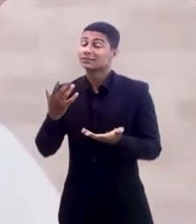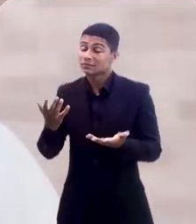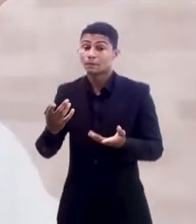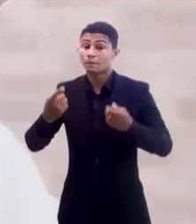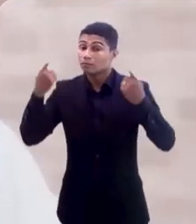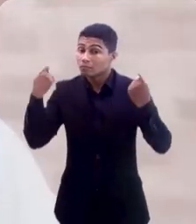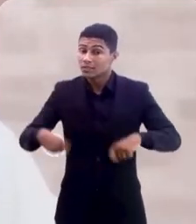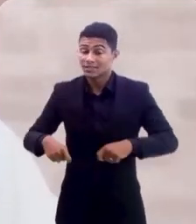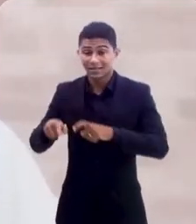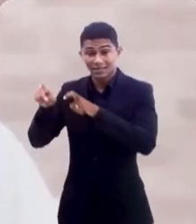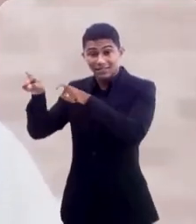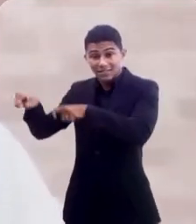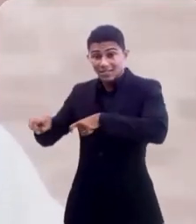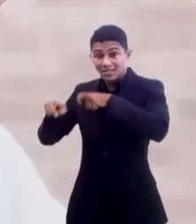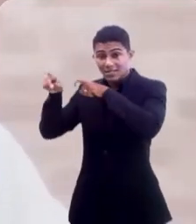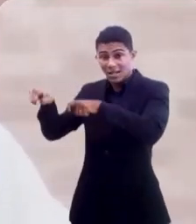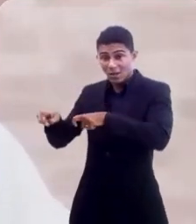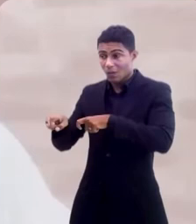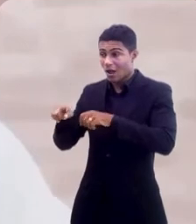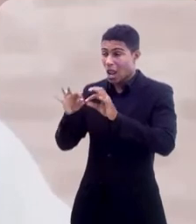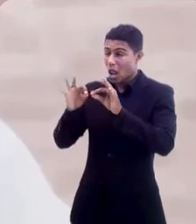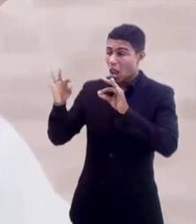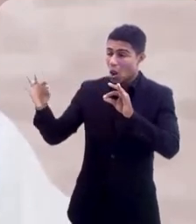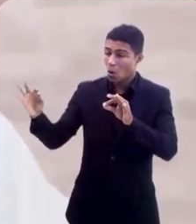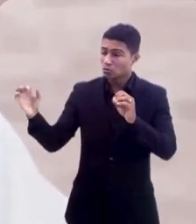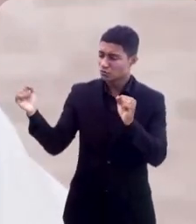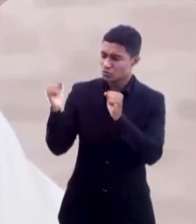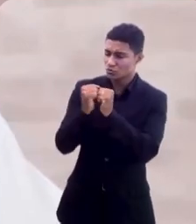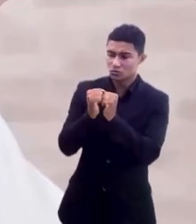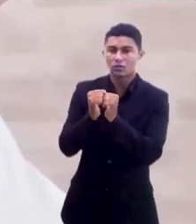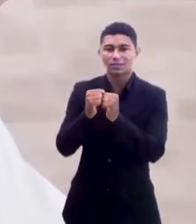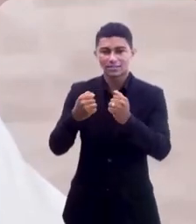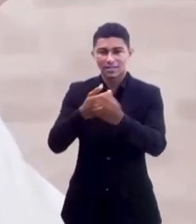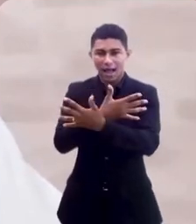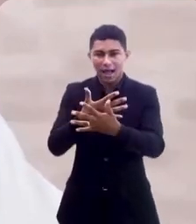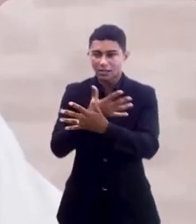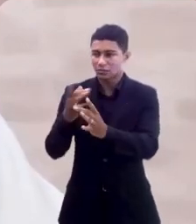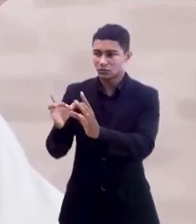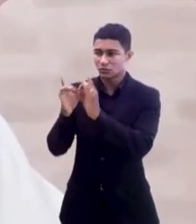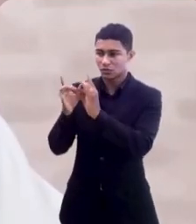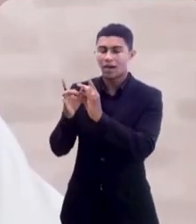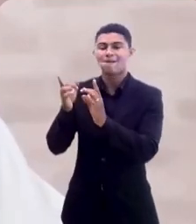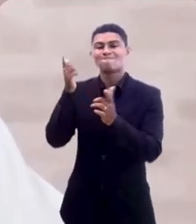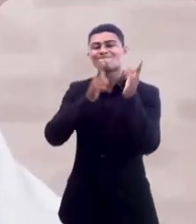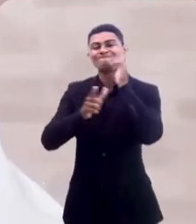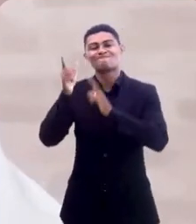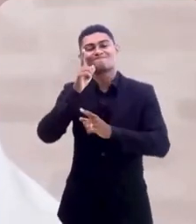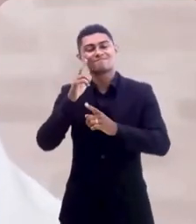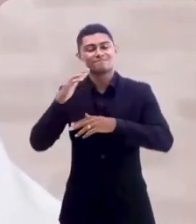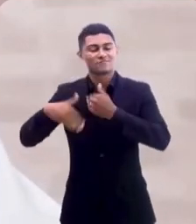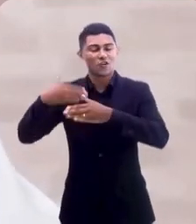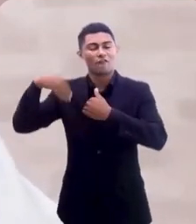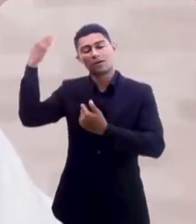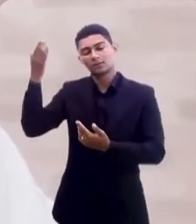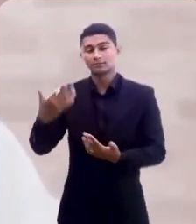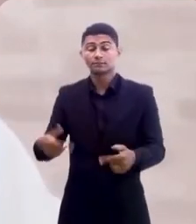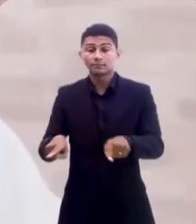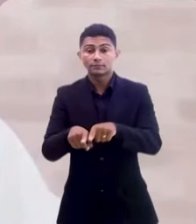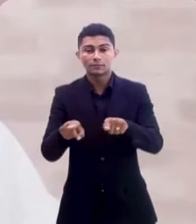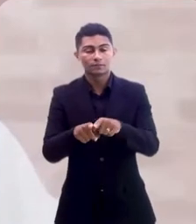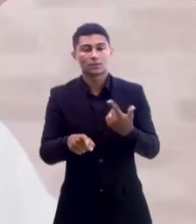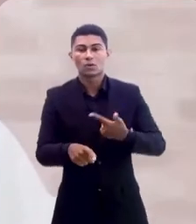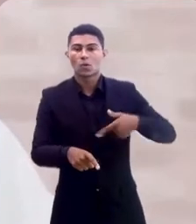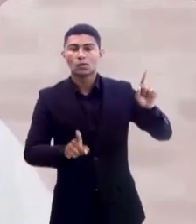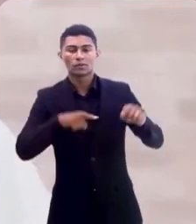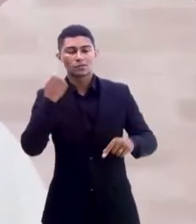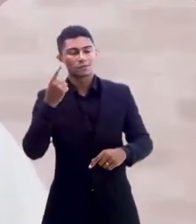sem trazer junto o interior. E abordo nesse ponto também uma grande esperança nossa,